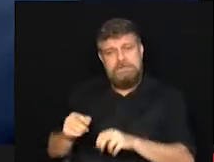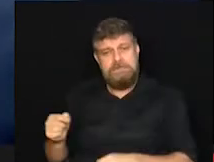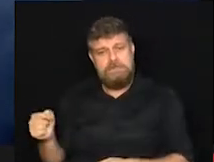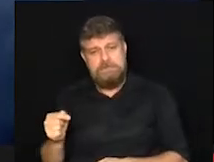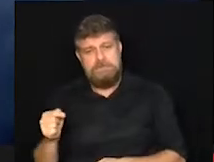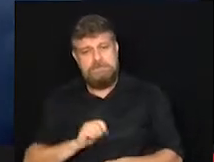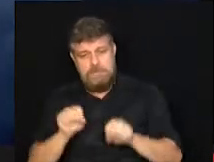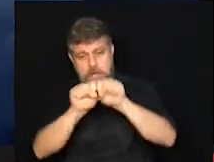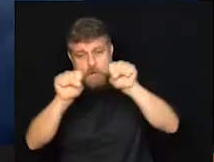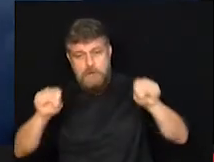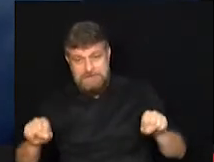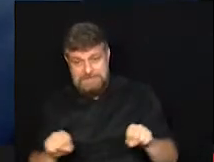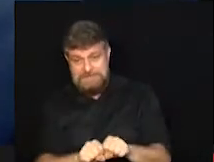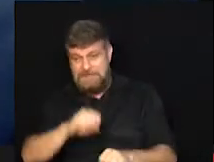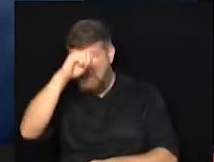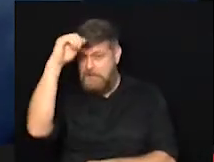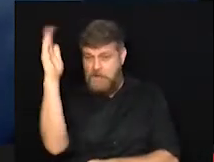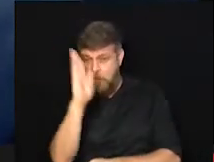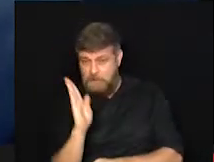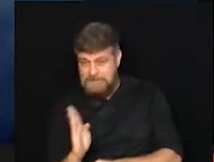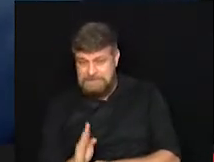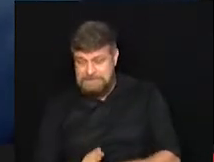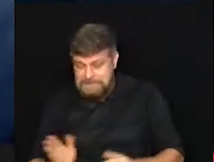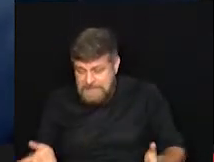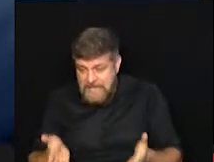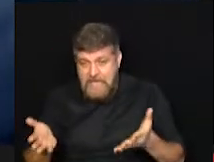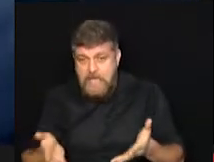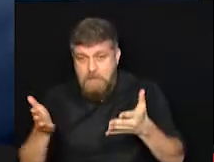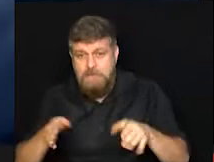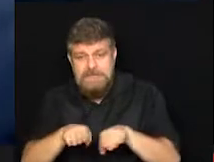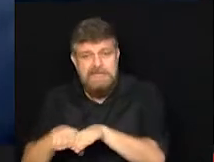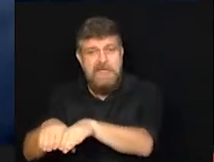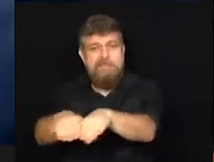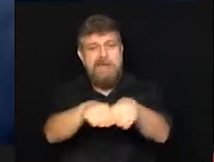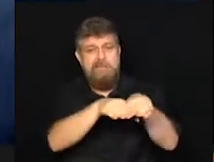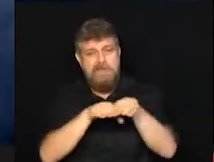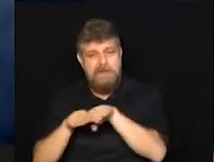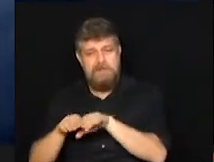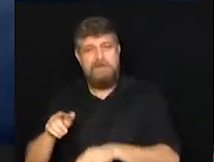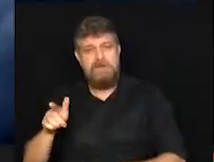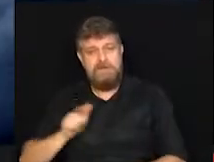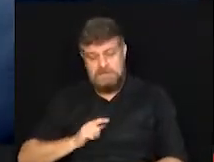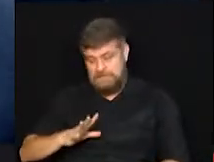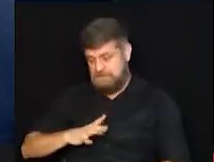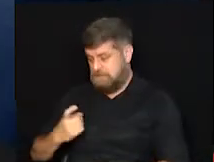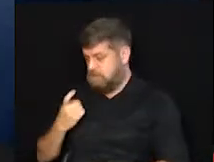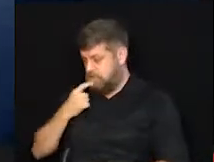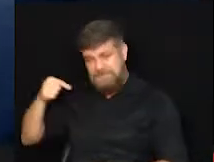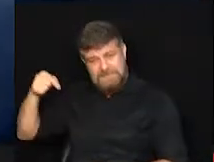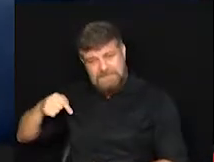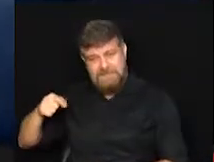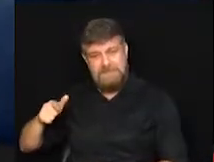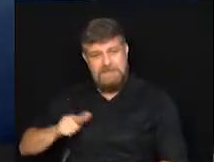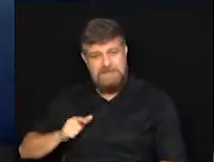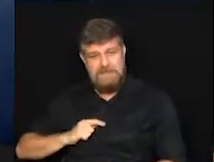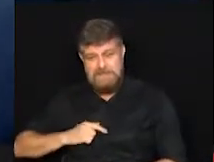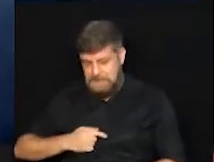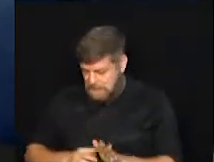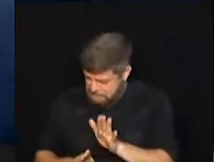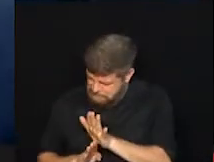do Sistema Nacional de Promoção da Igualdade Racial, passando por Campinas, uma cidade que é